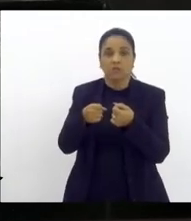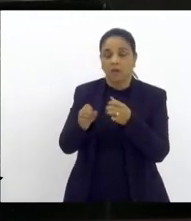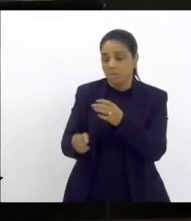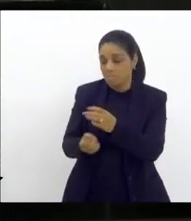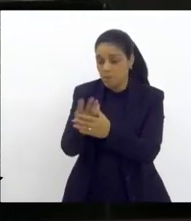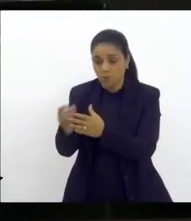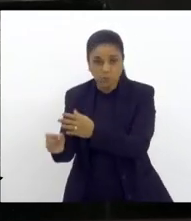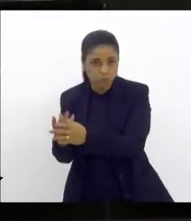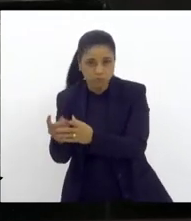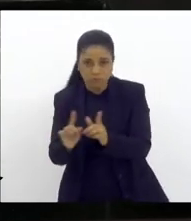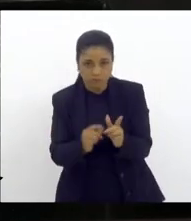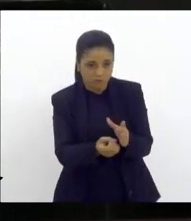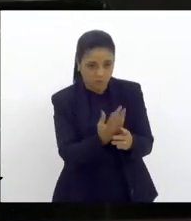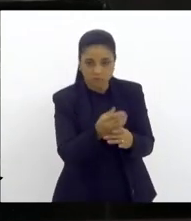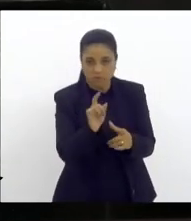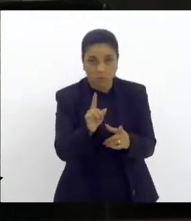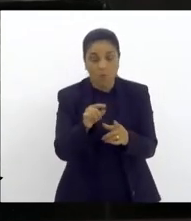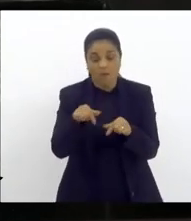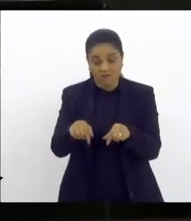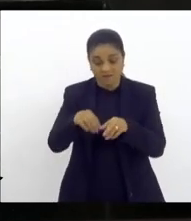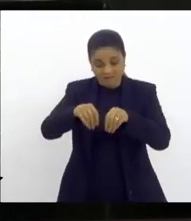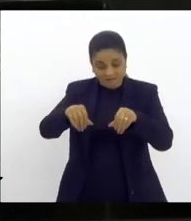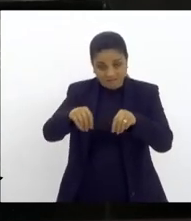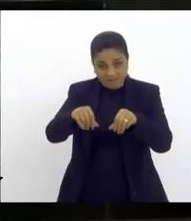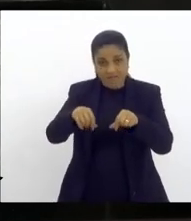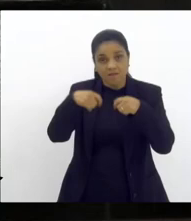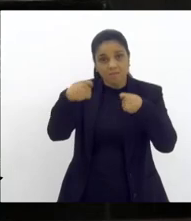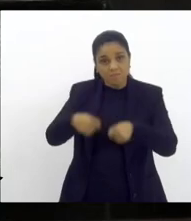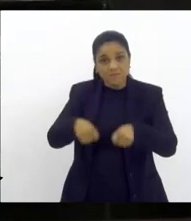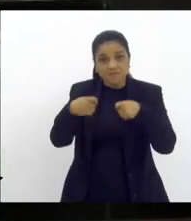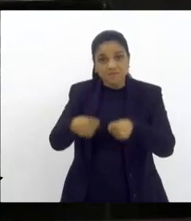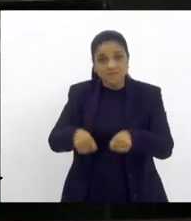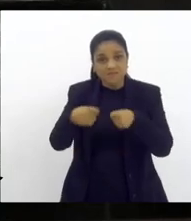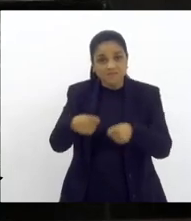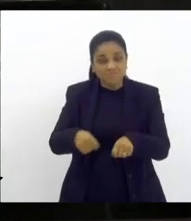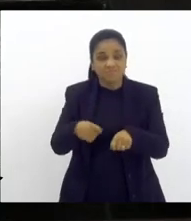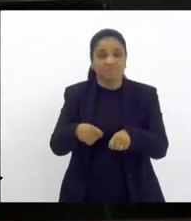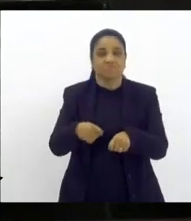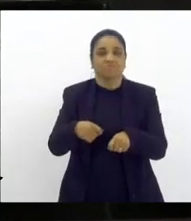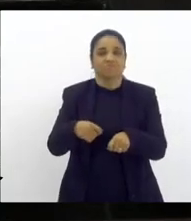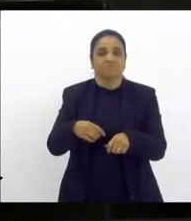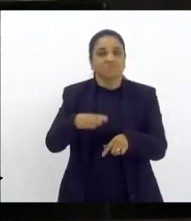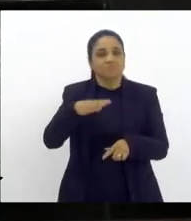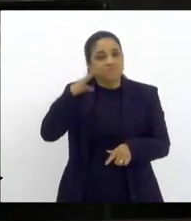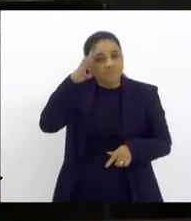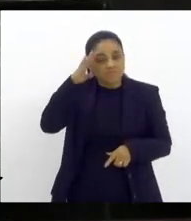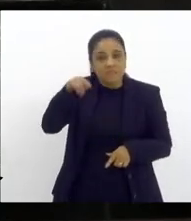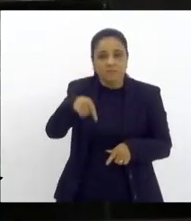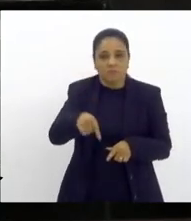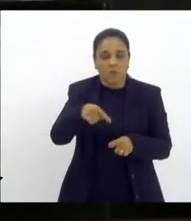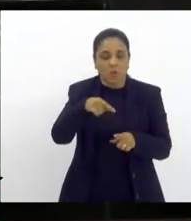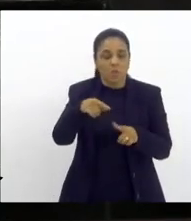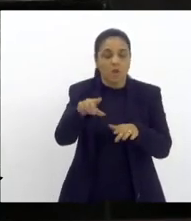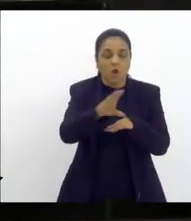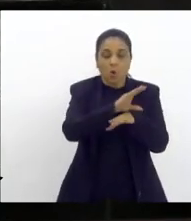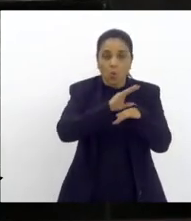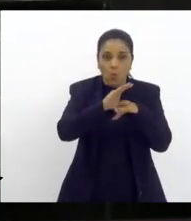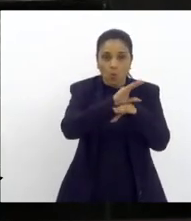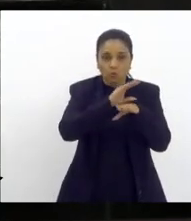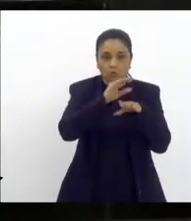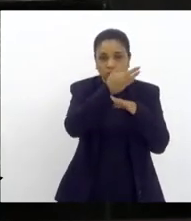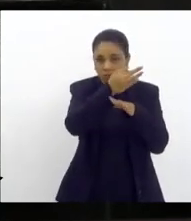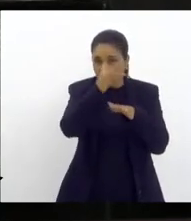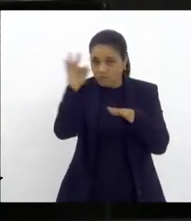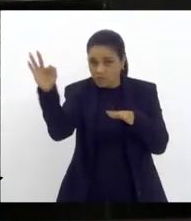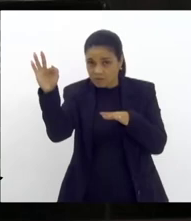a função social da terra deve ser levado em consideração de acordo com a Constituição Federal